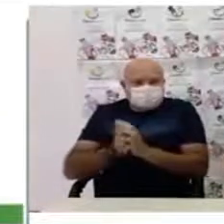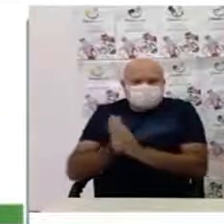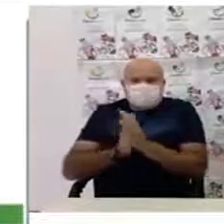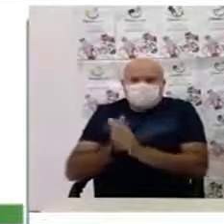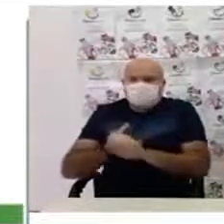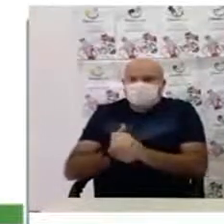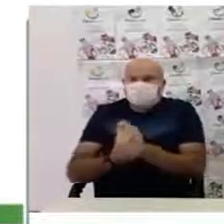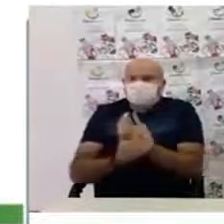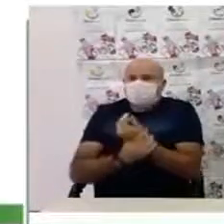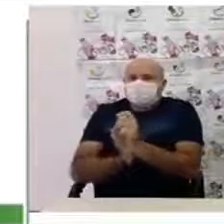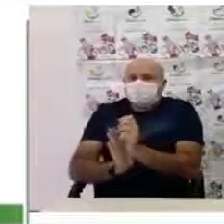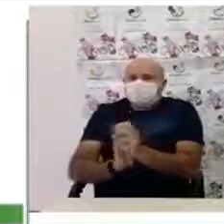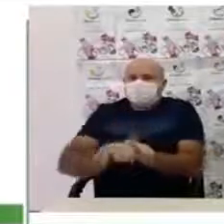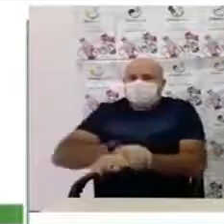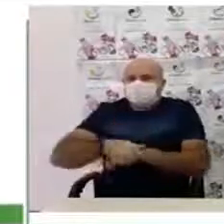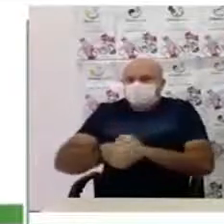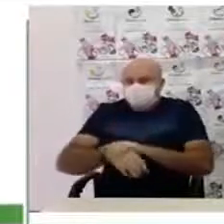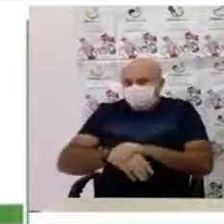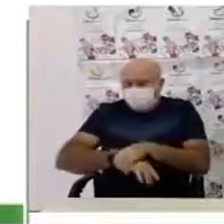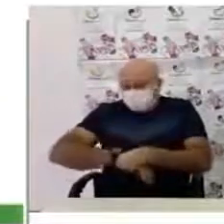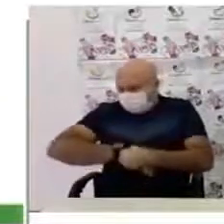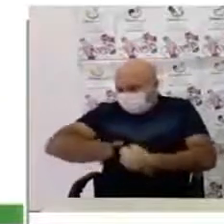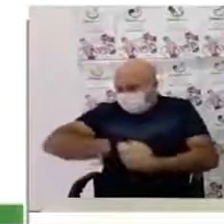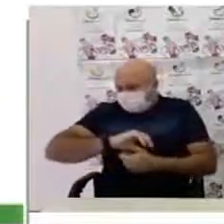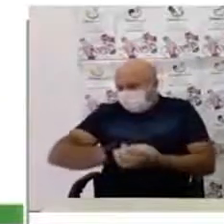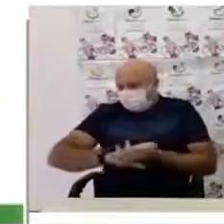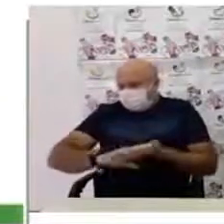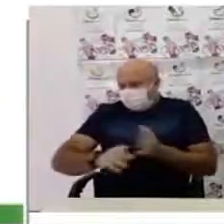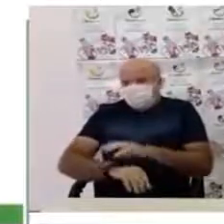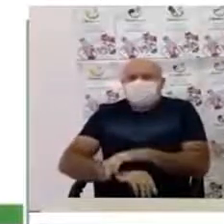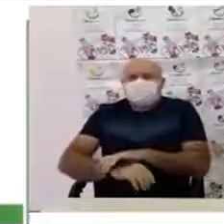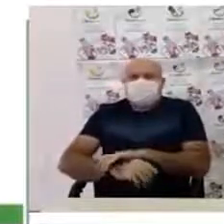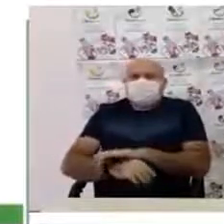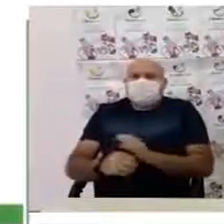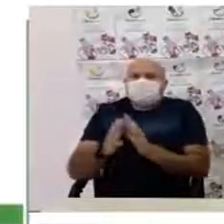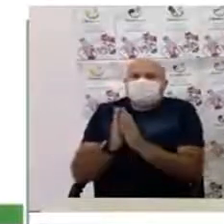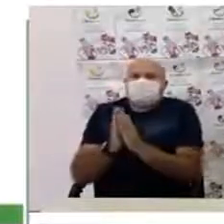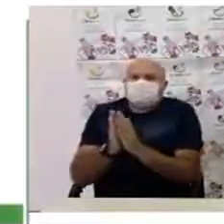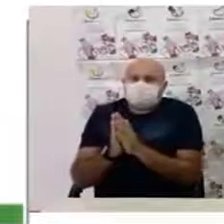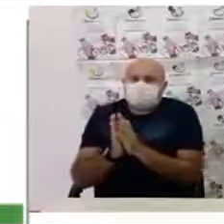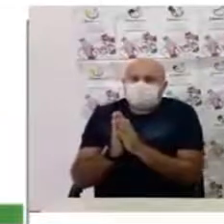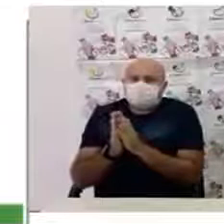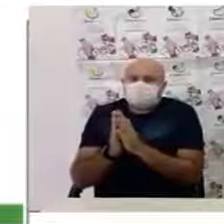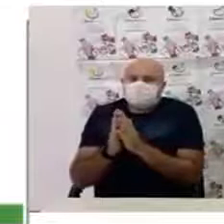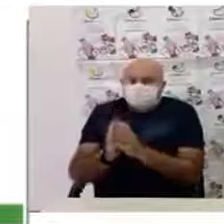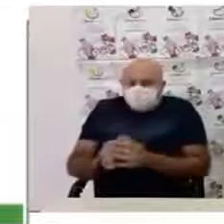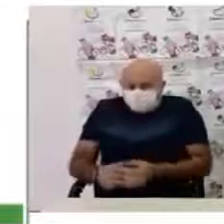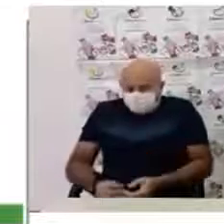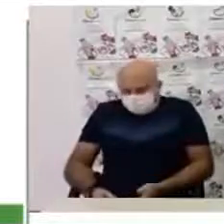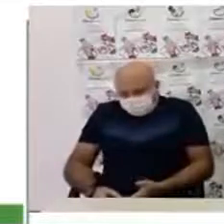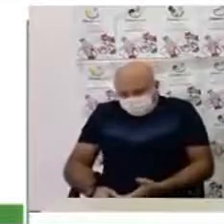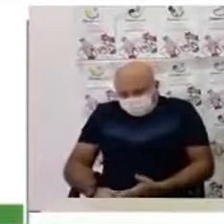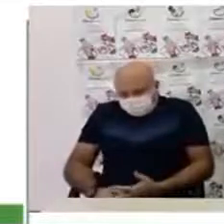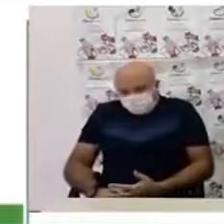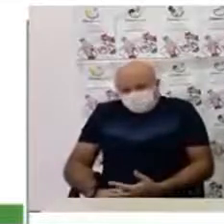negativo ficava atraindo, certo? E os nêutrons, por sua vez, que contra esse